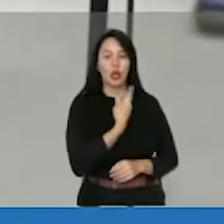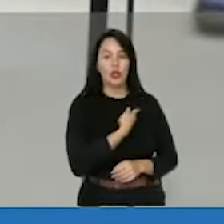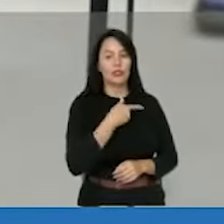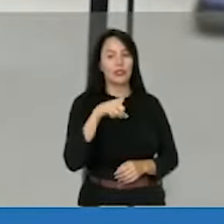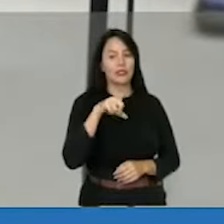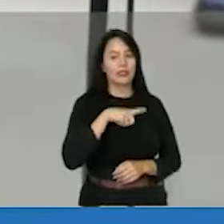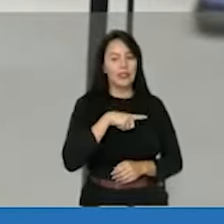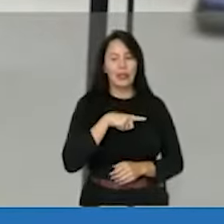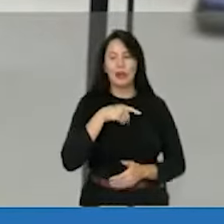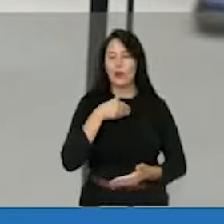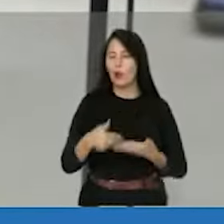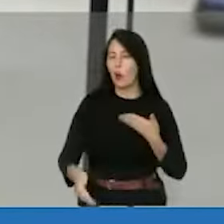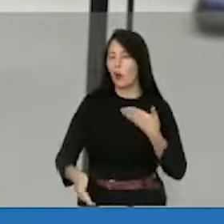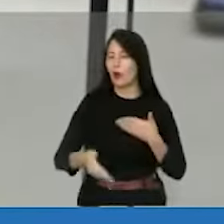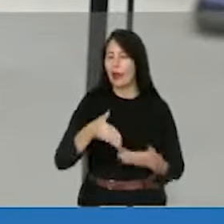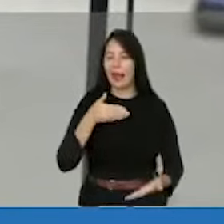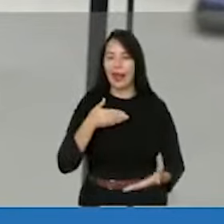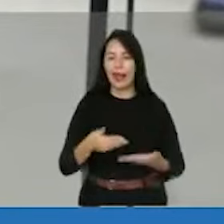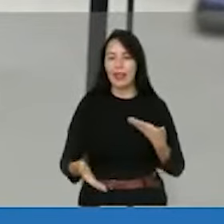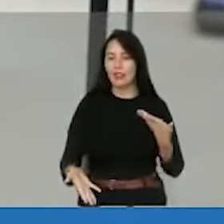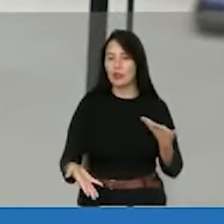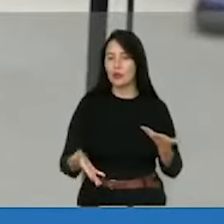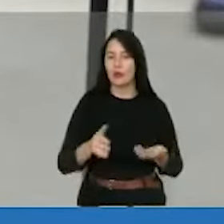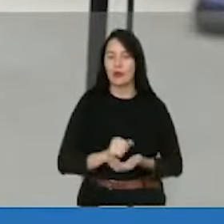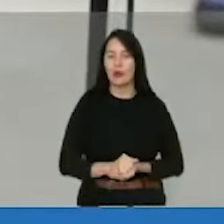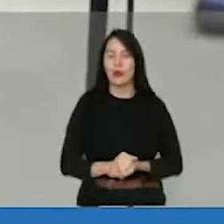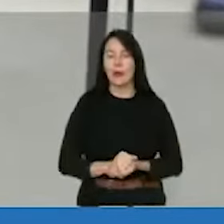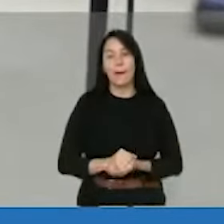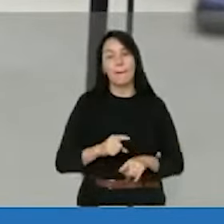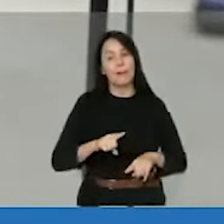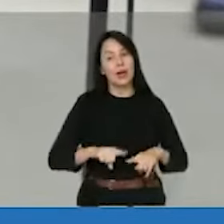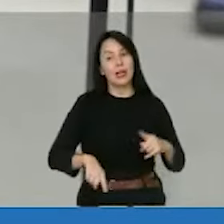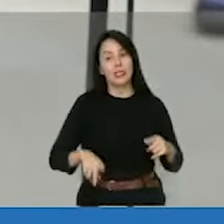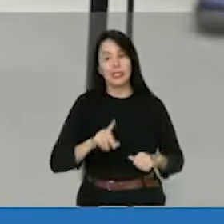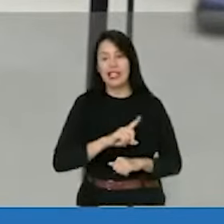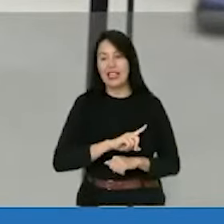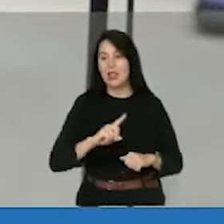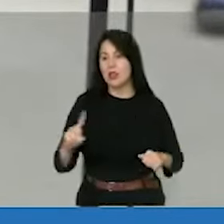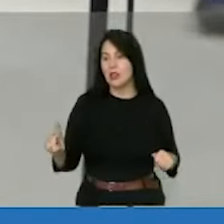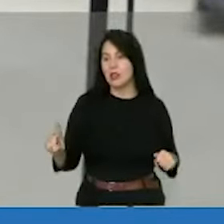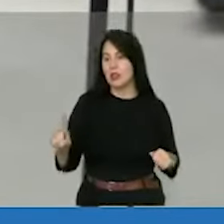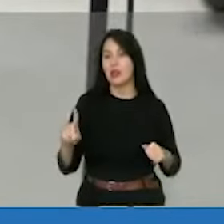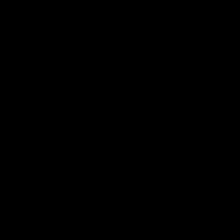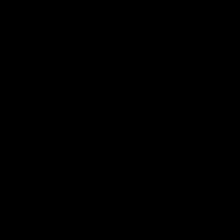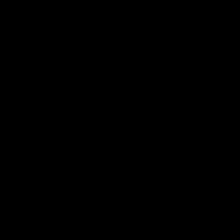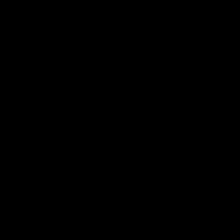fazer qualquer tipo de negociação, mas não pisoteando os próprios trabalhadores.